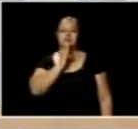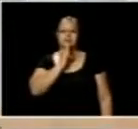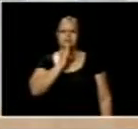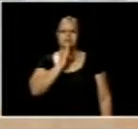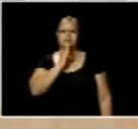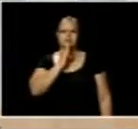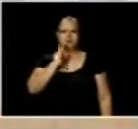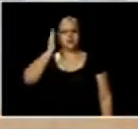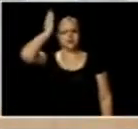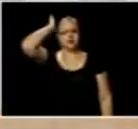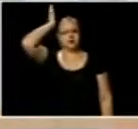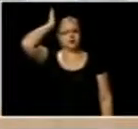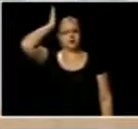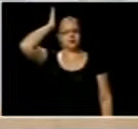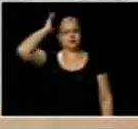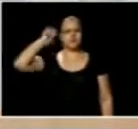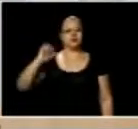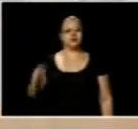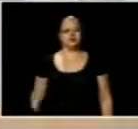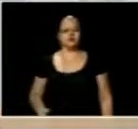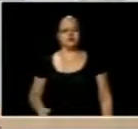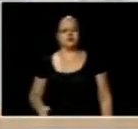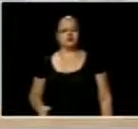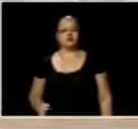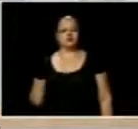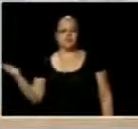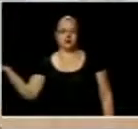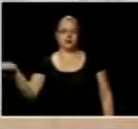visitar aqui